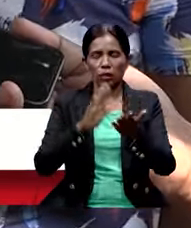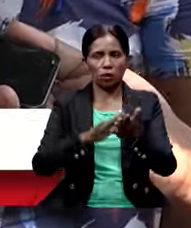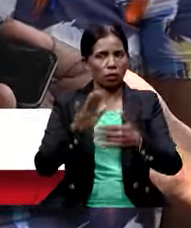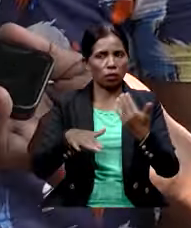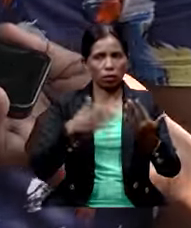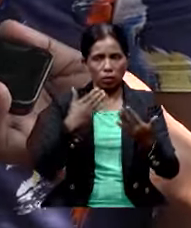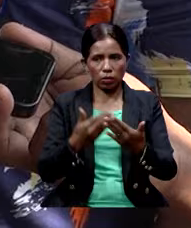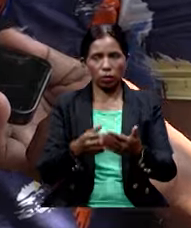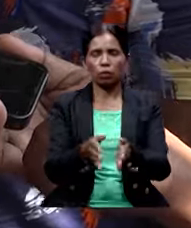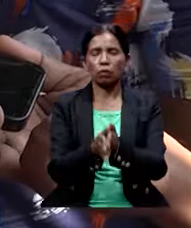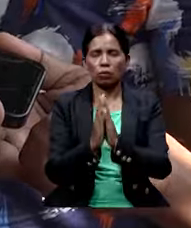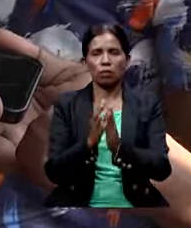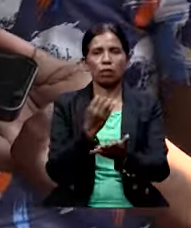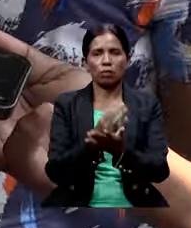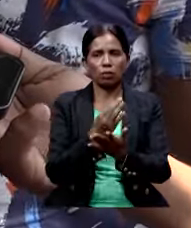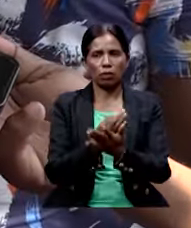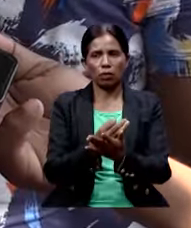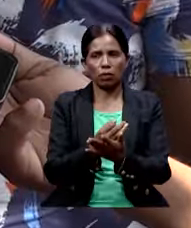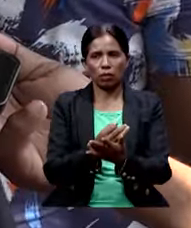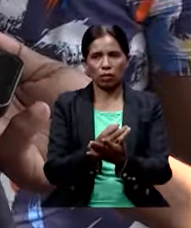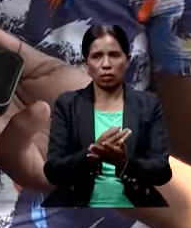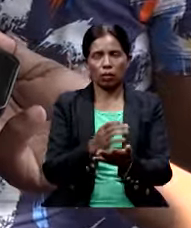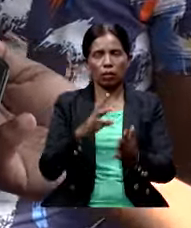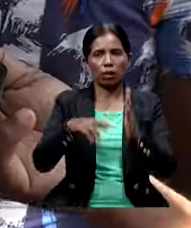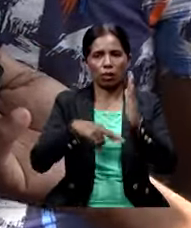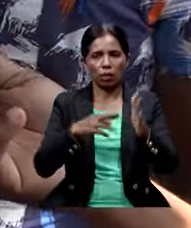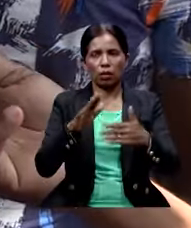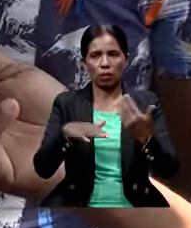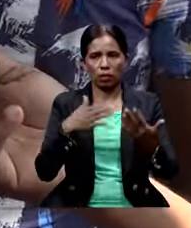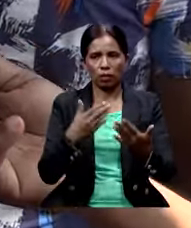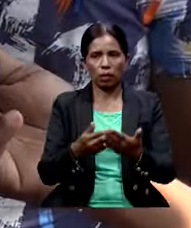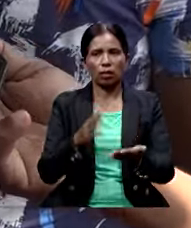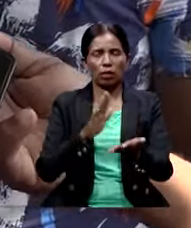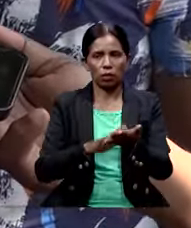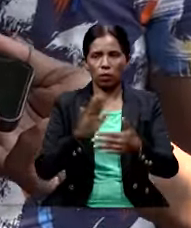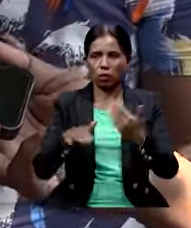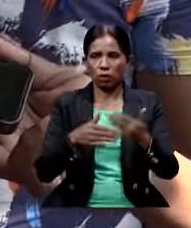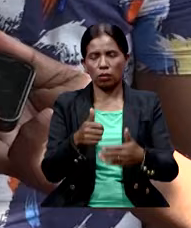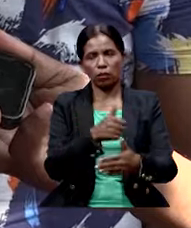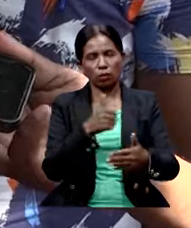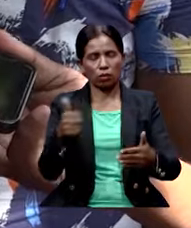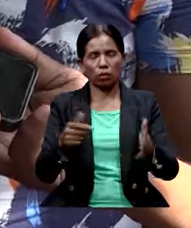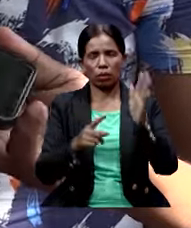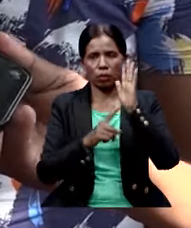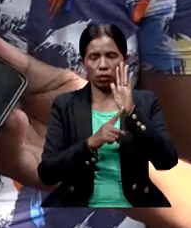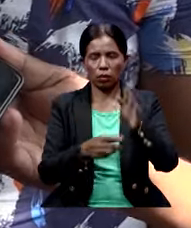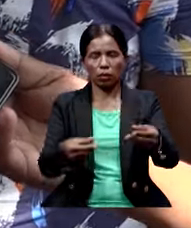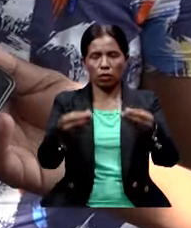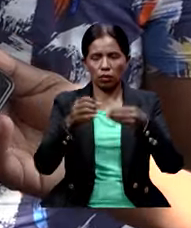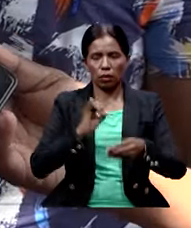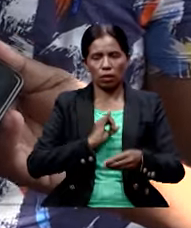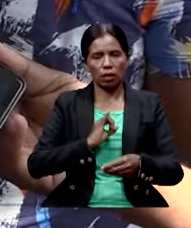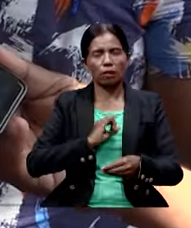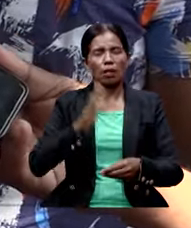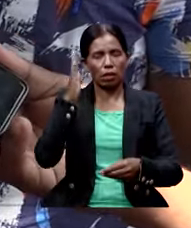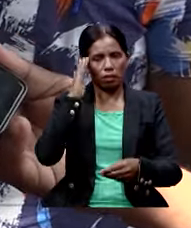divolve fali osang, tambah bandu iya sirkular. Escola ser selo sei devolver roto. O ensino paterno mais alto e a